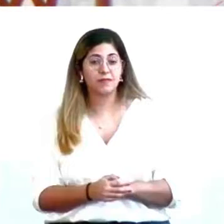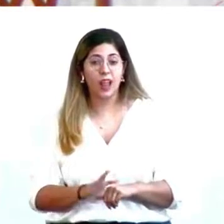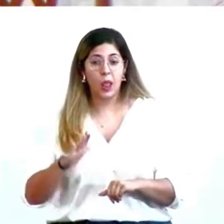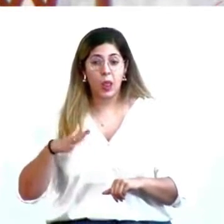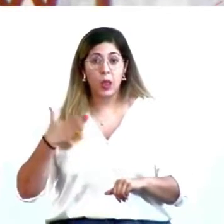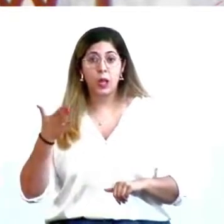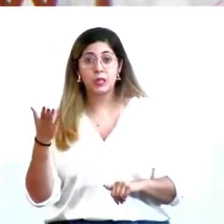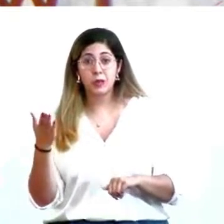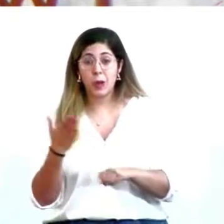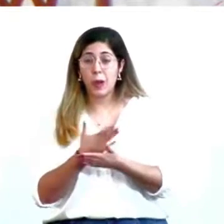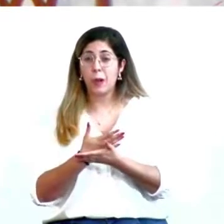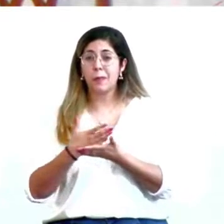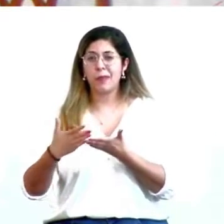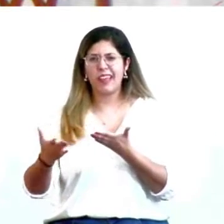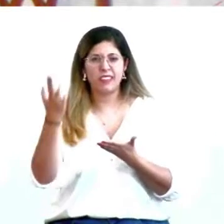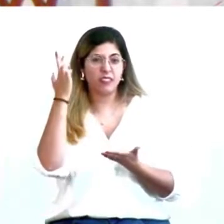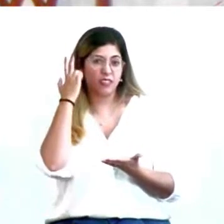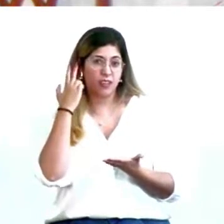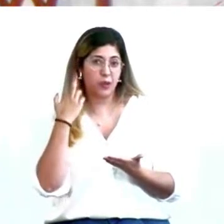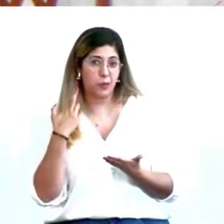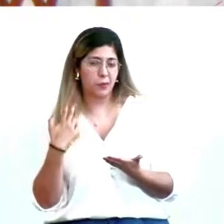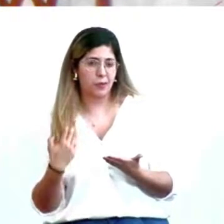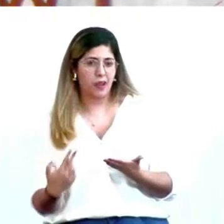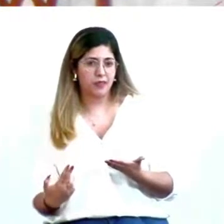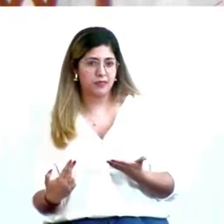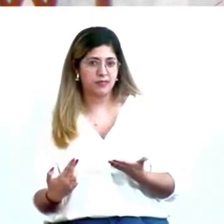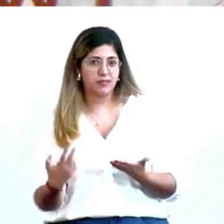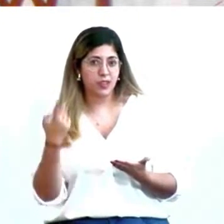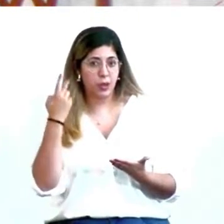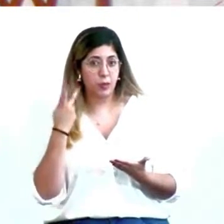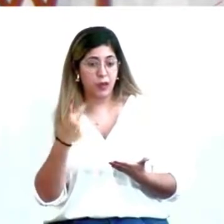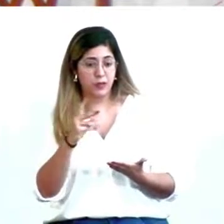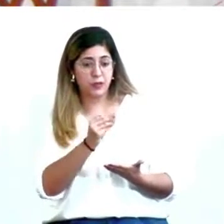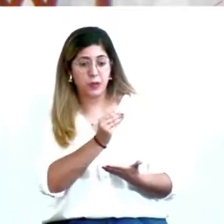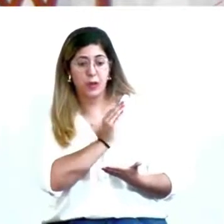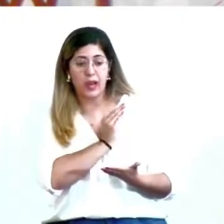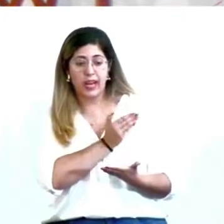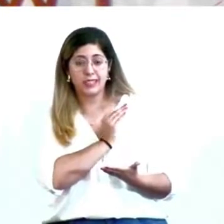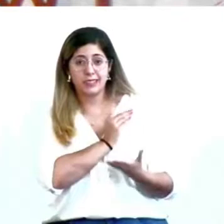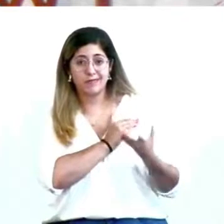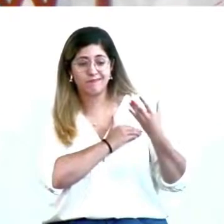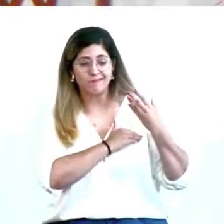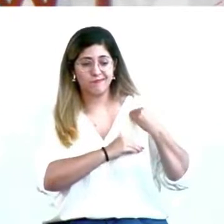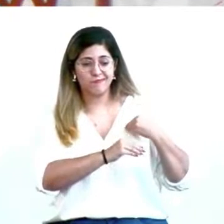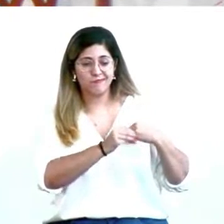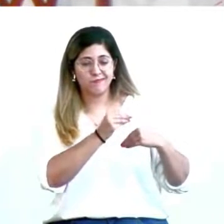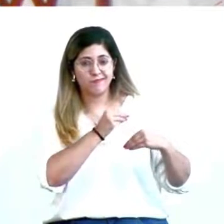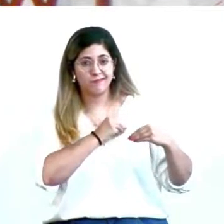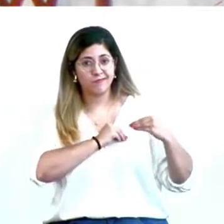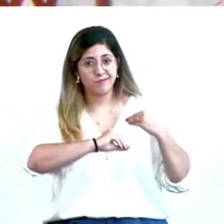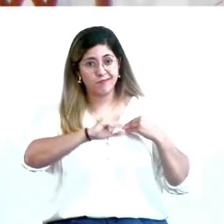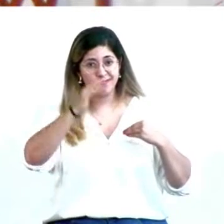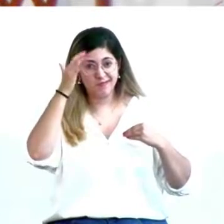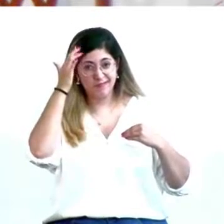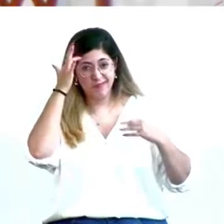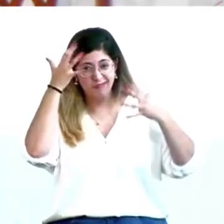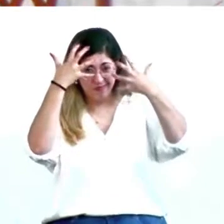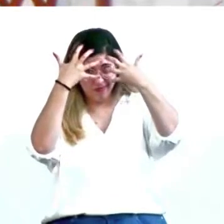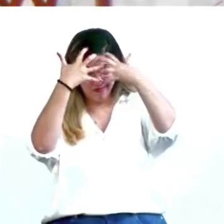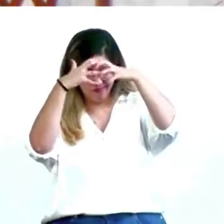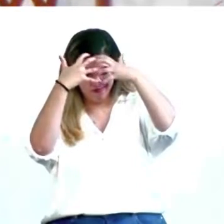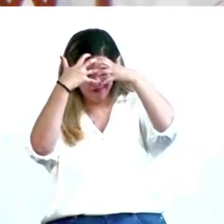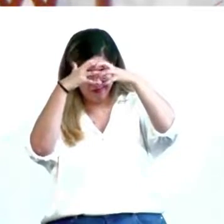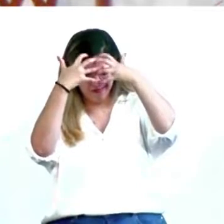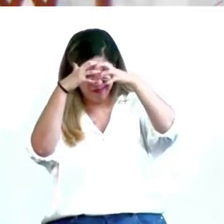se torna uma busca para mim, isso mexe com os meus pensamentos. E a partir do momento que